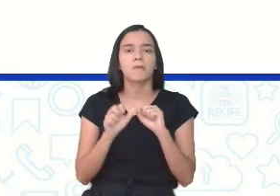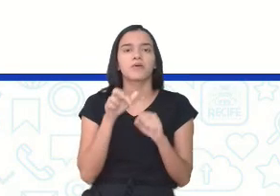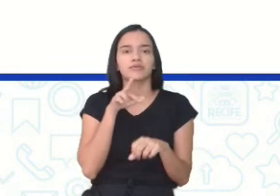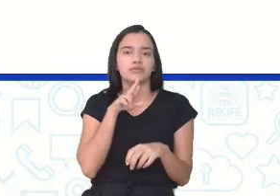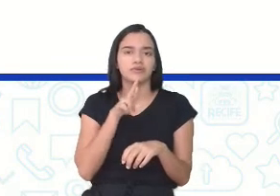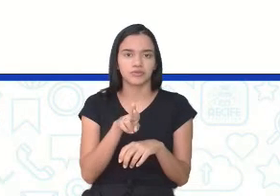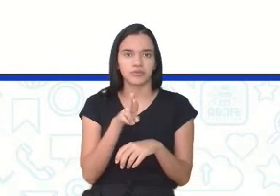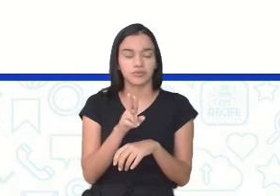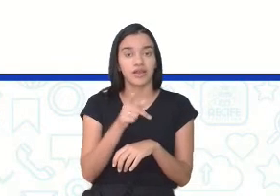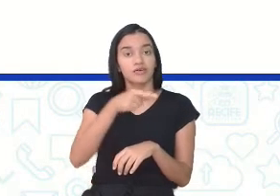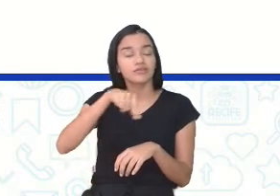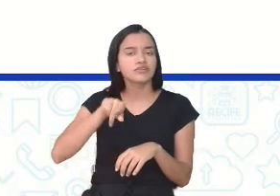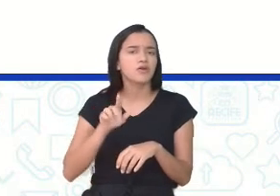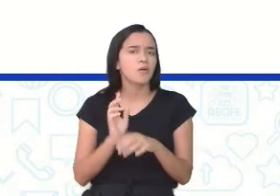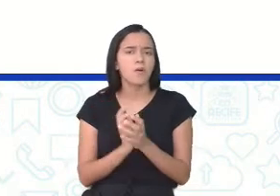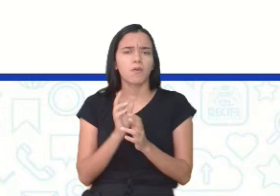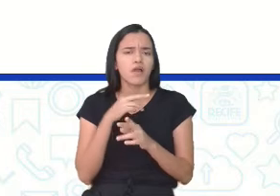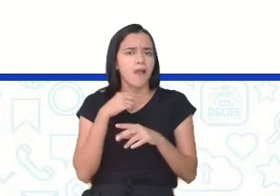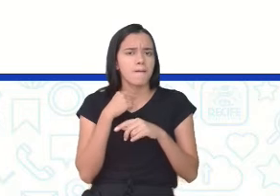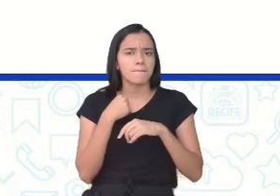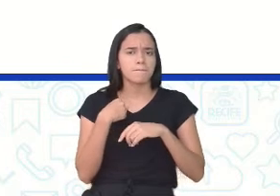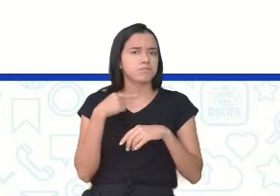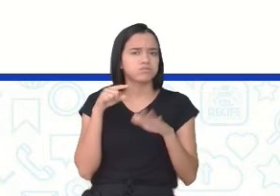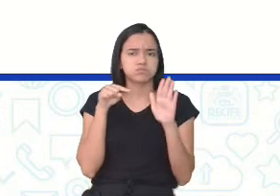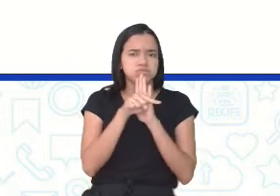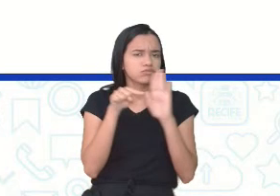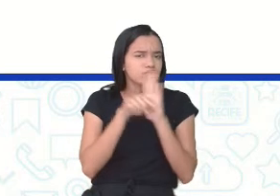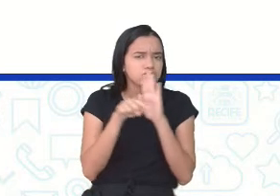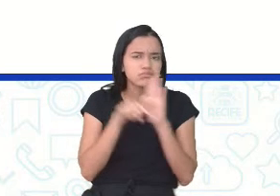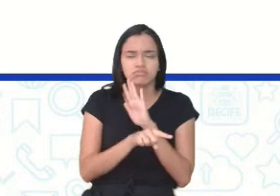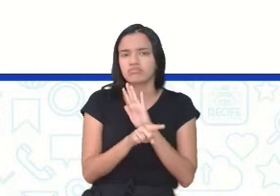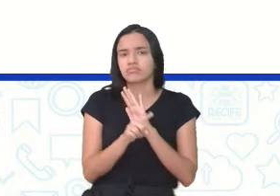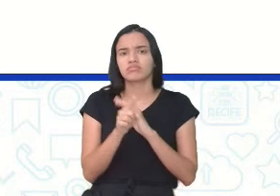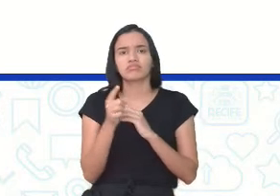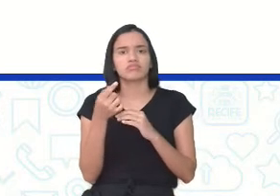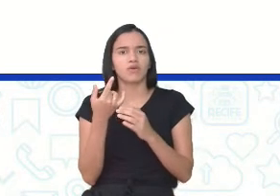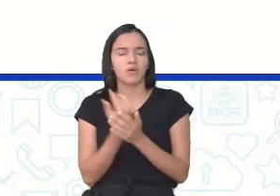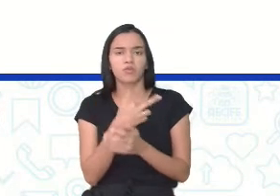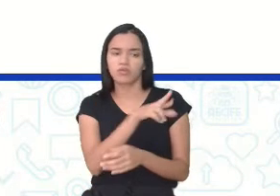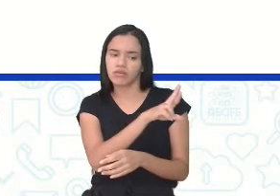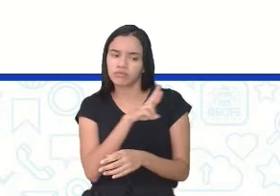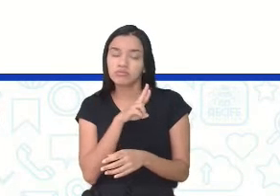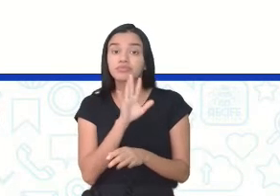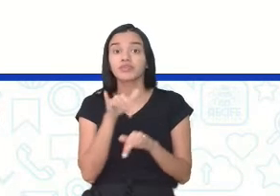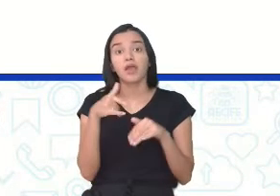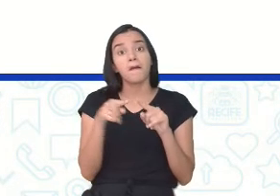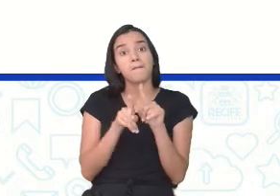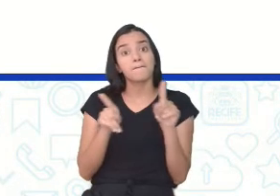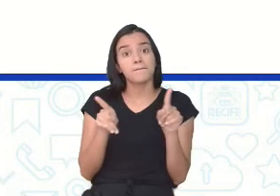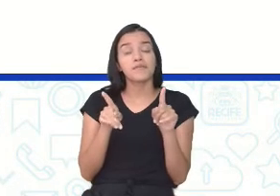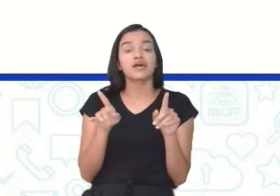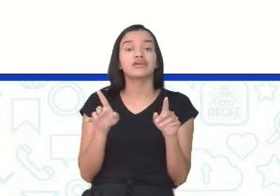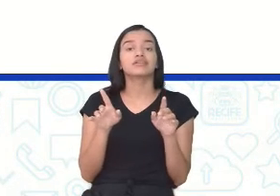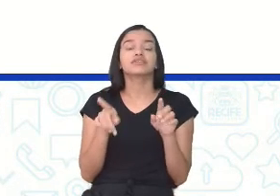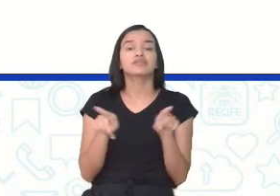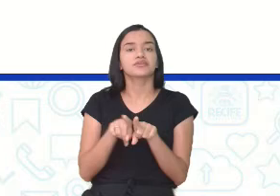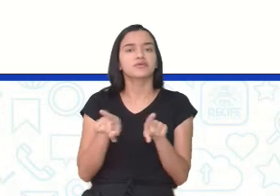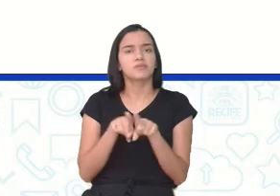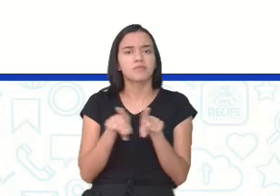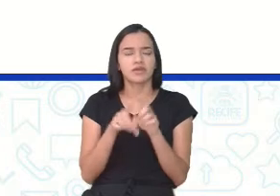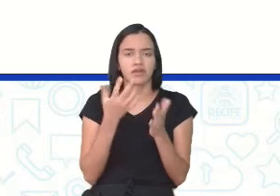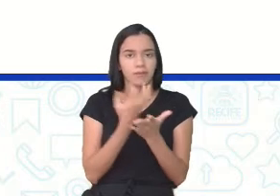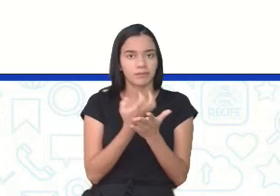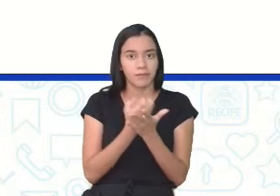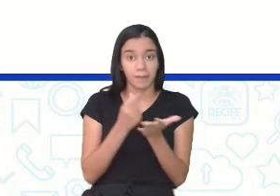responder a você qualquer pergunta pela qual você vai fazer. Mas também vocês podem baixar